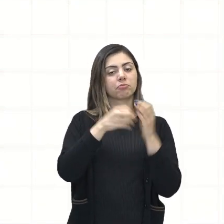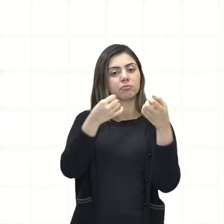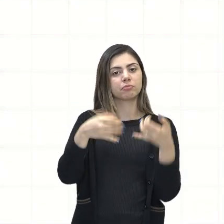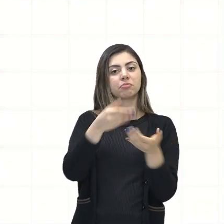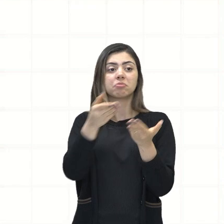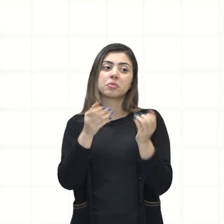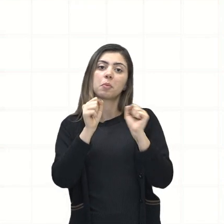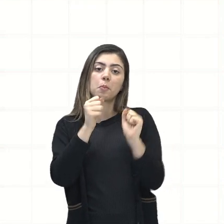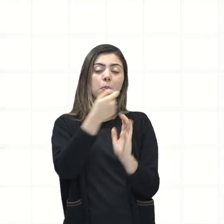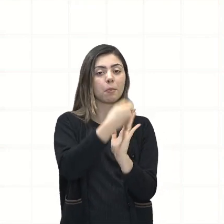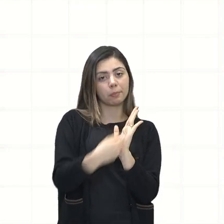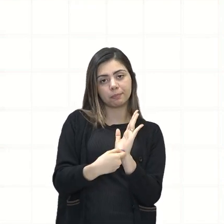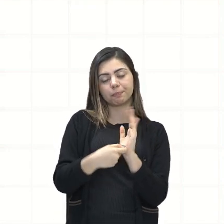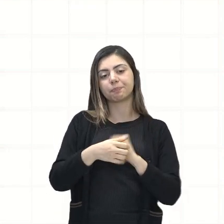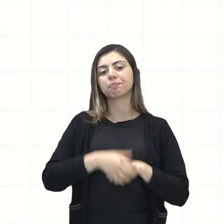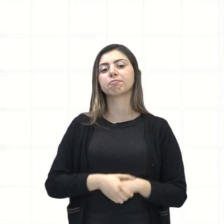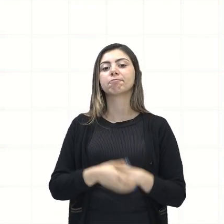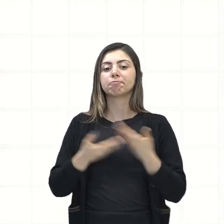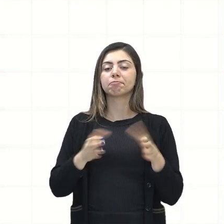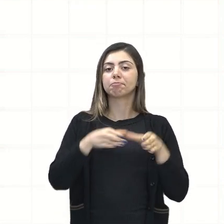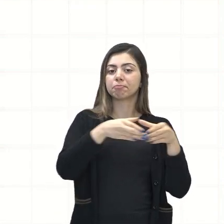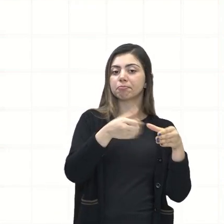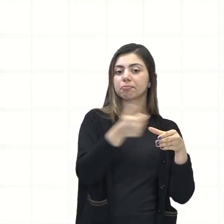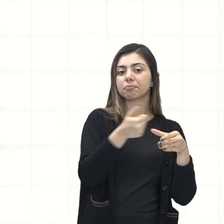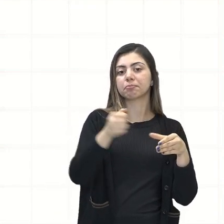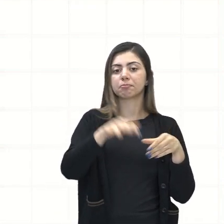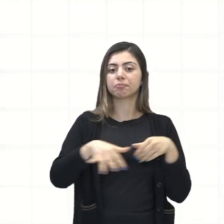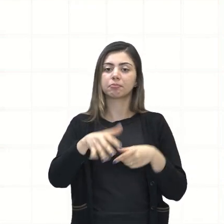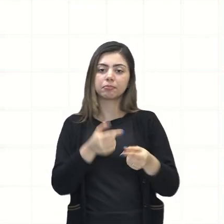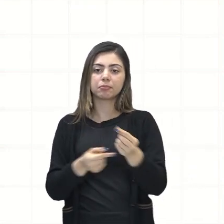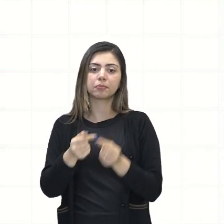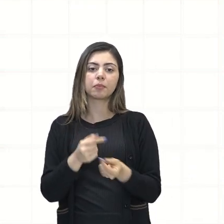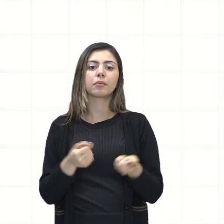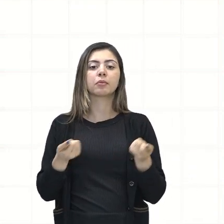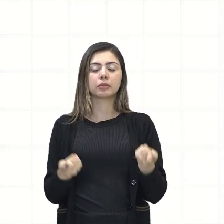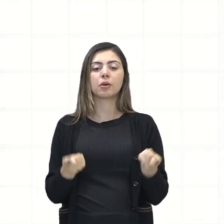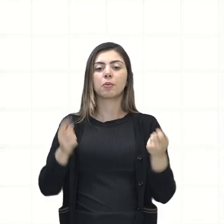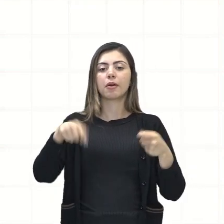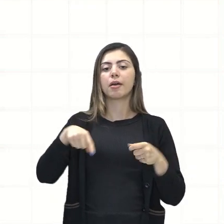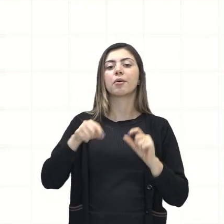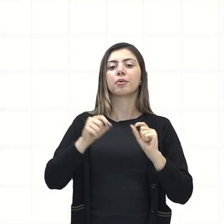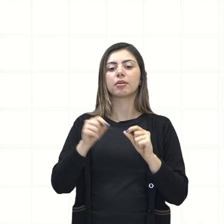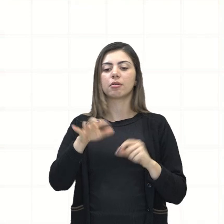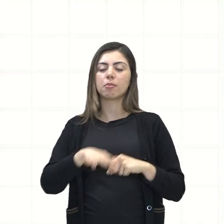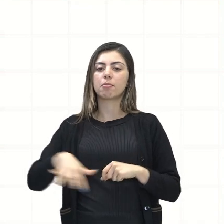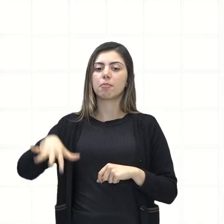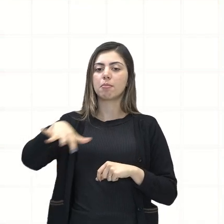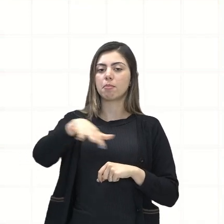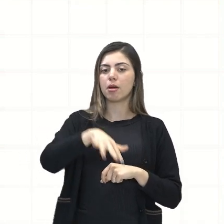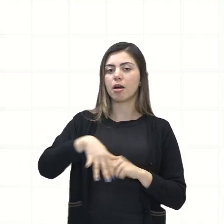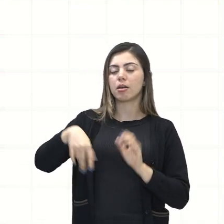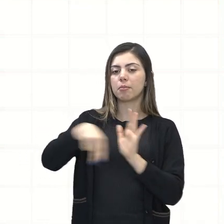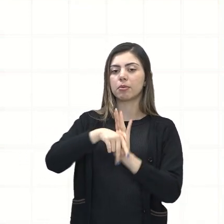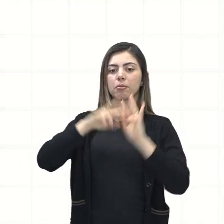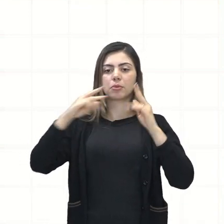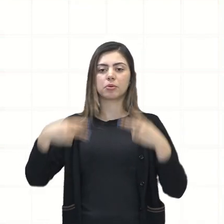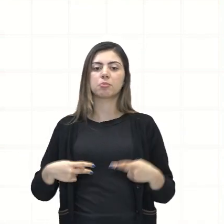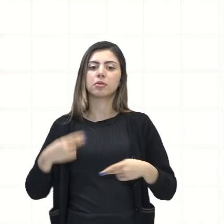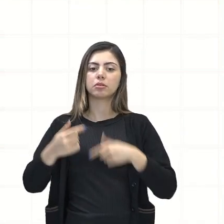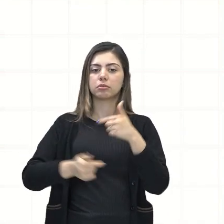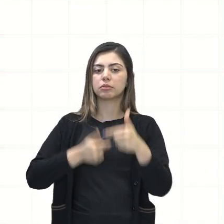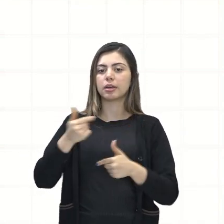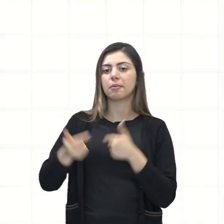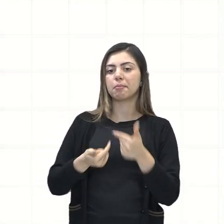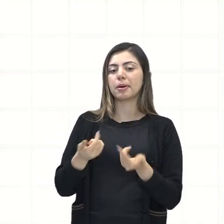anotarem por aí, certo? O setor primário da economia, ele pode ser considerado como um ramo das atividades humanas que produz